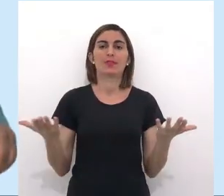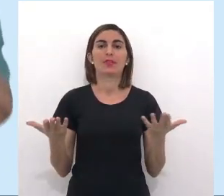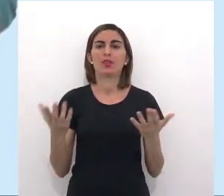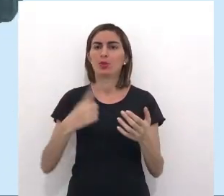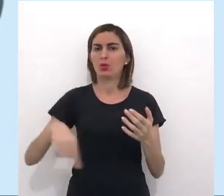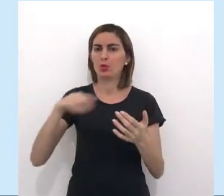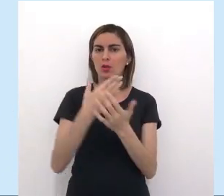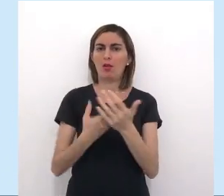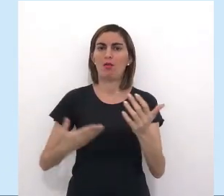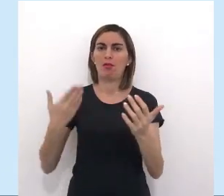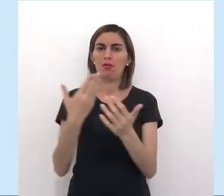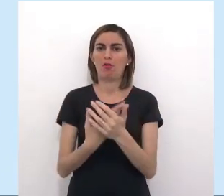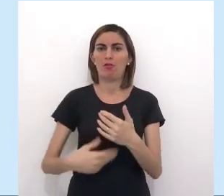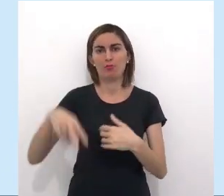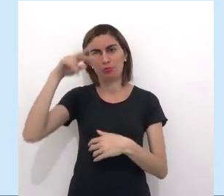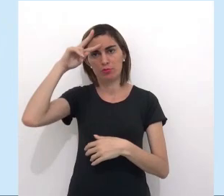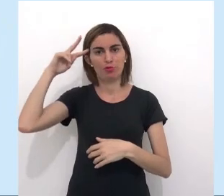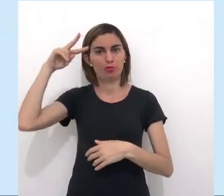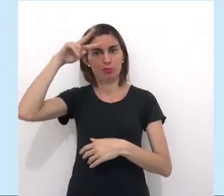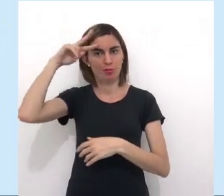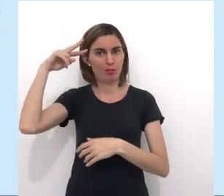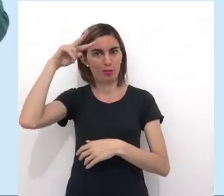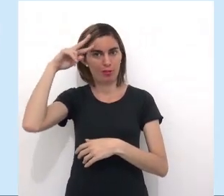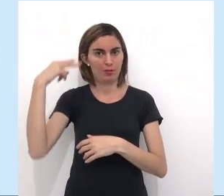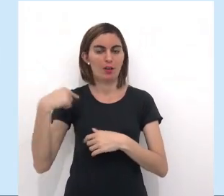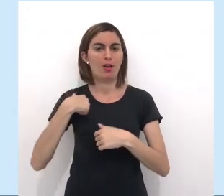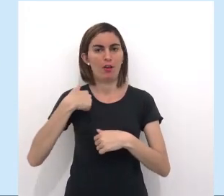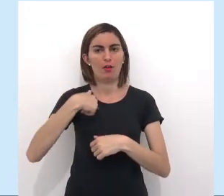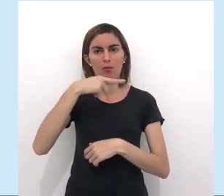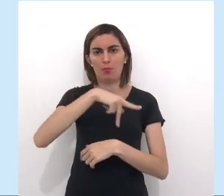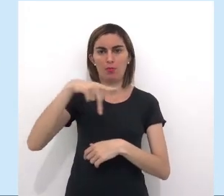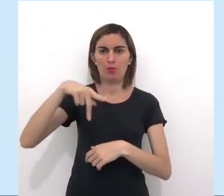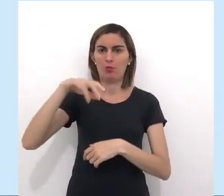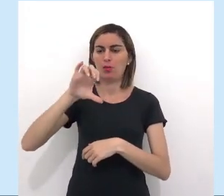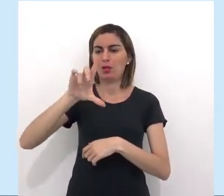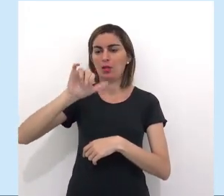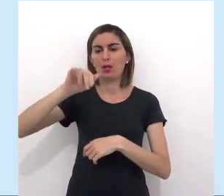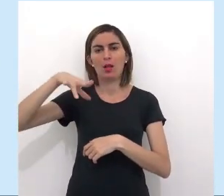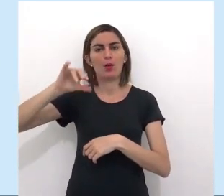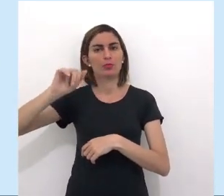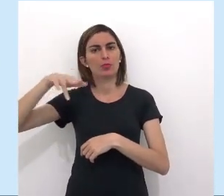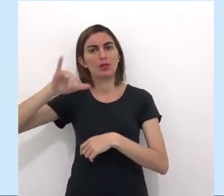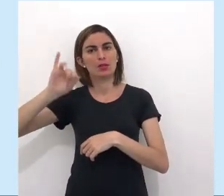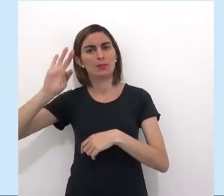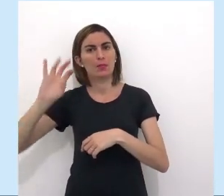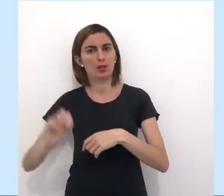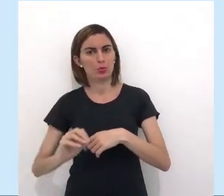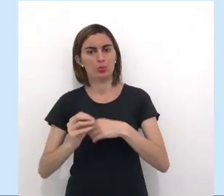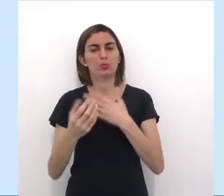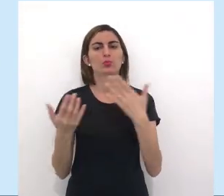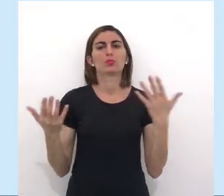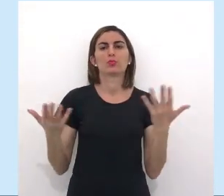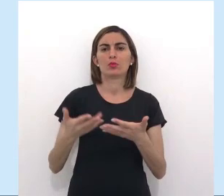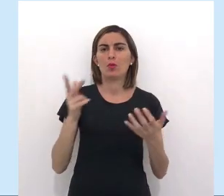bem-vindas à nossa aula de História. Eu sou o professor Cláudio